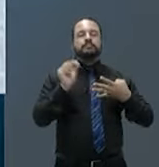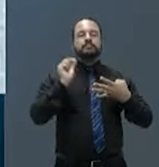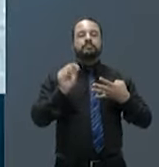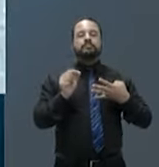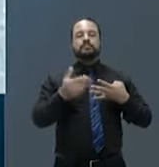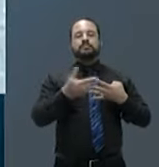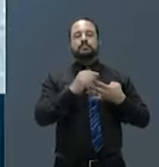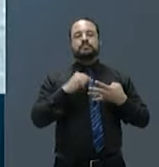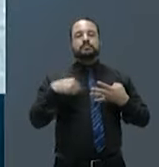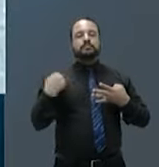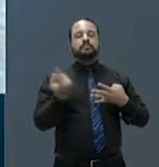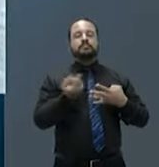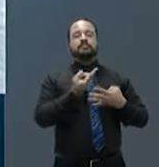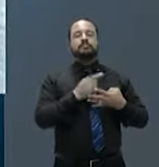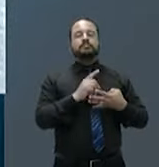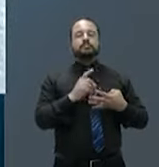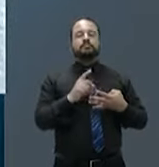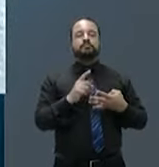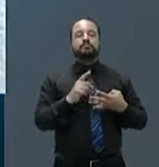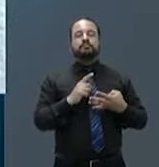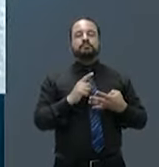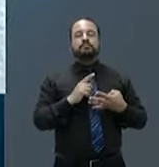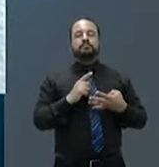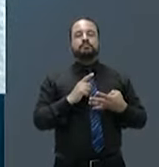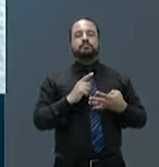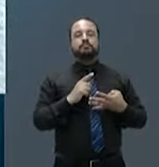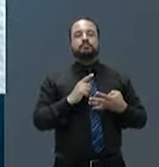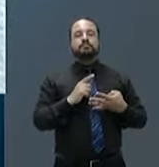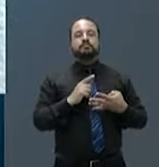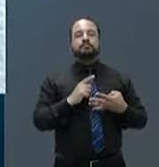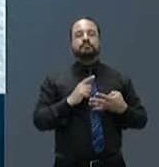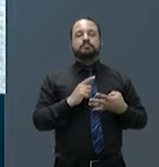temos esse tipo de